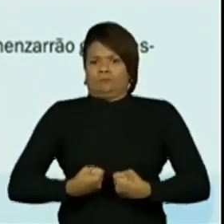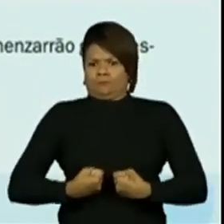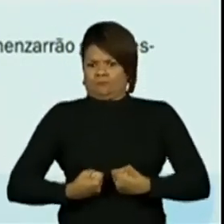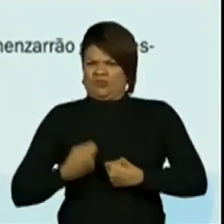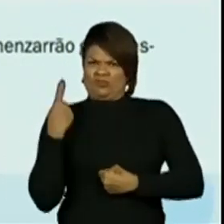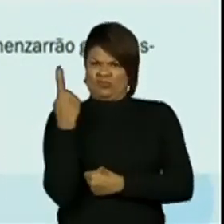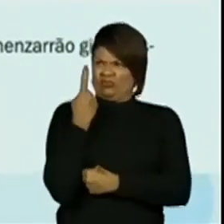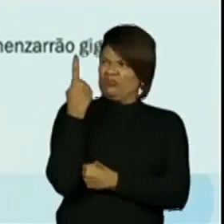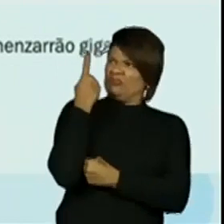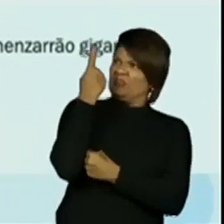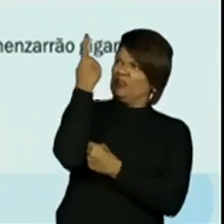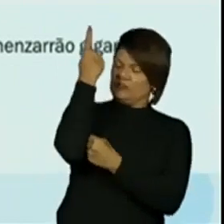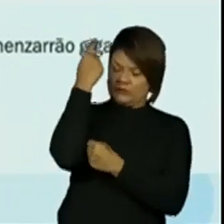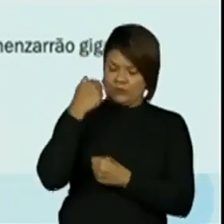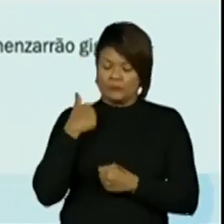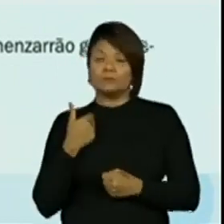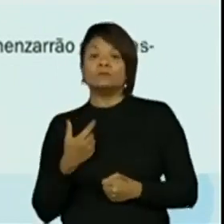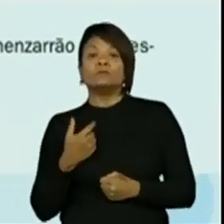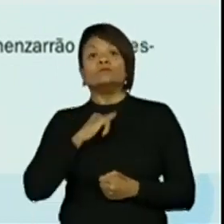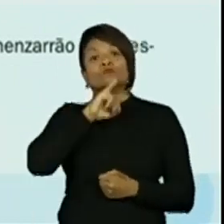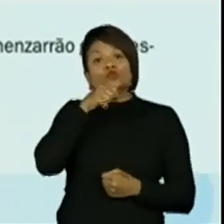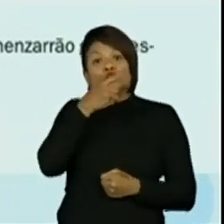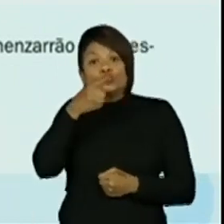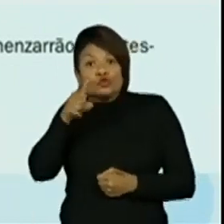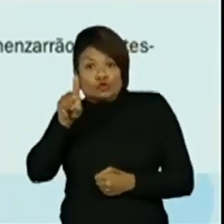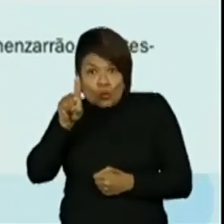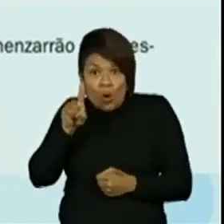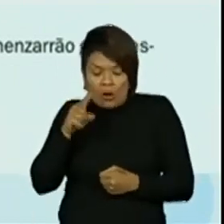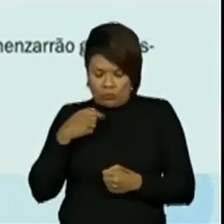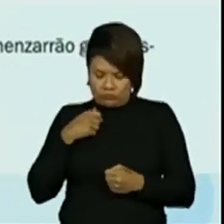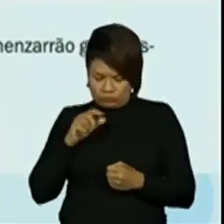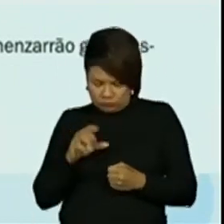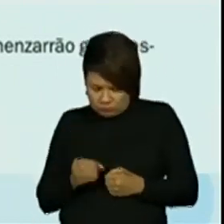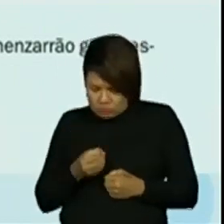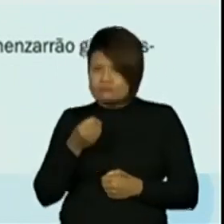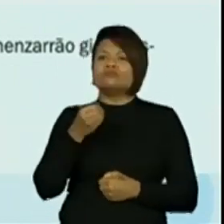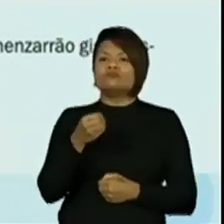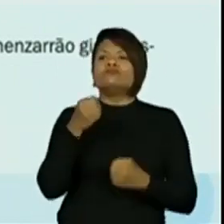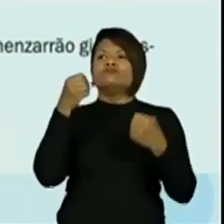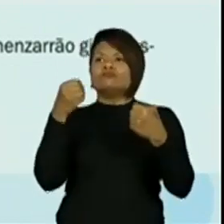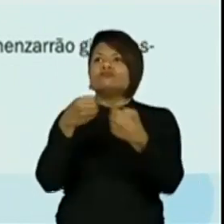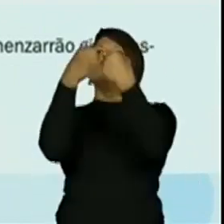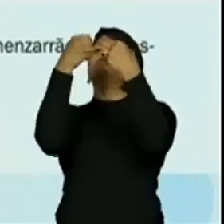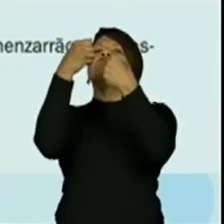gigantesco. E Joãozinho levantou o copo dizendo, à saúde.